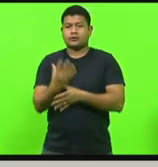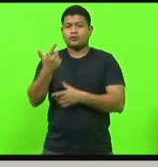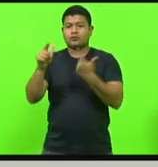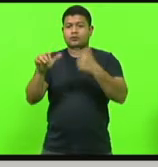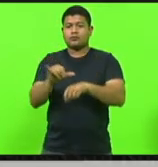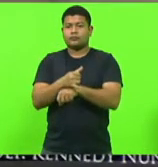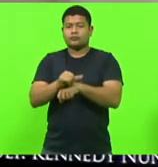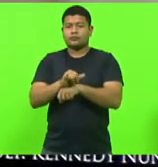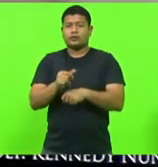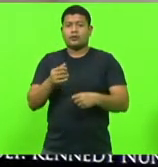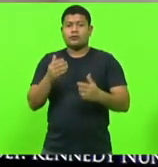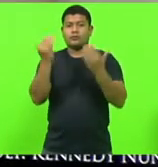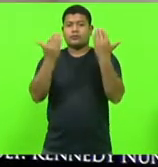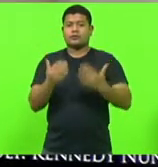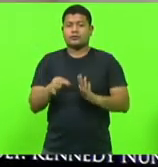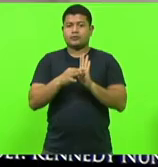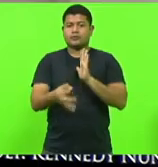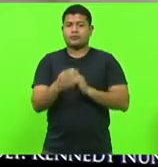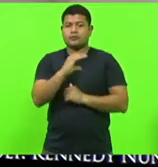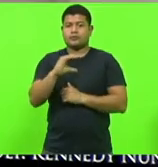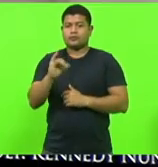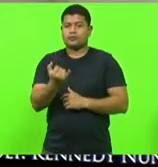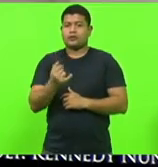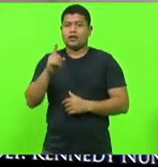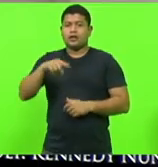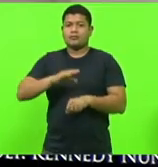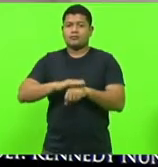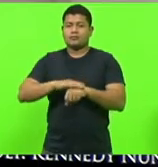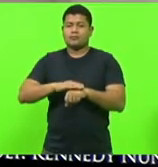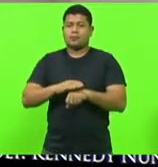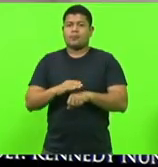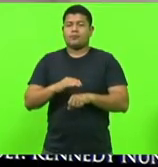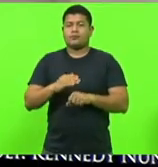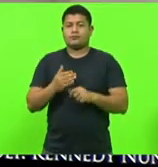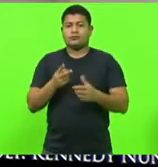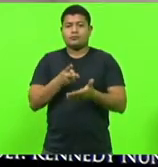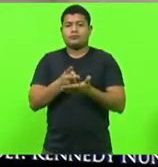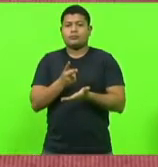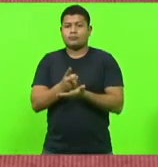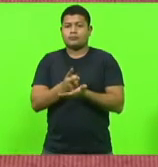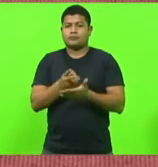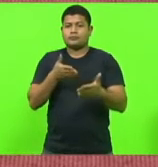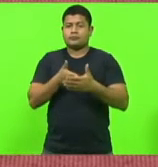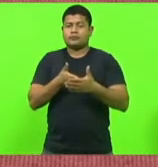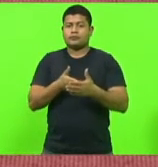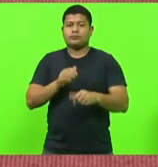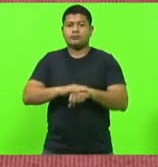Justiça é pela manutenção do veto. Relator, deputado Coronel Mocelin, em discussão.